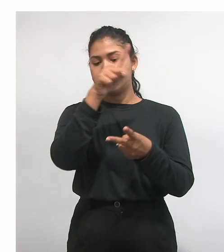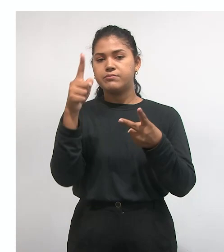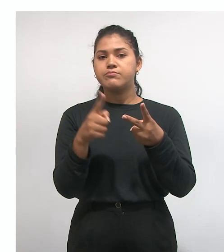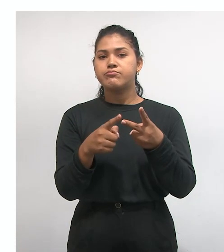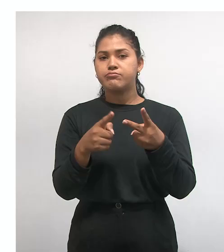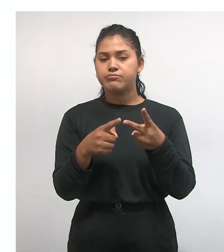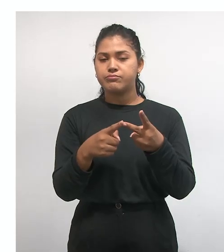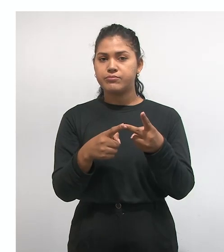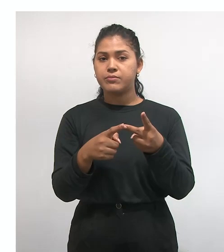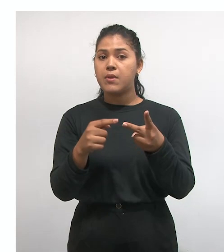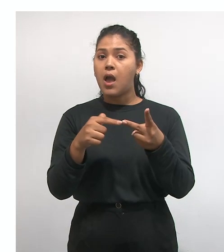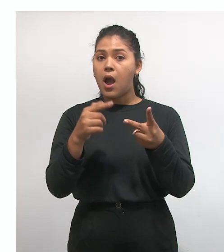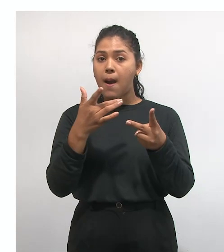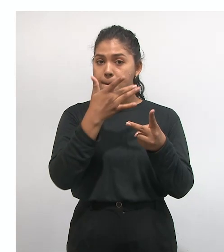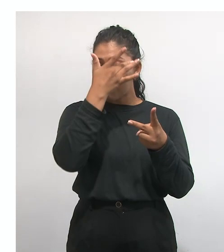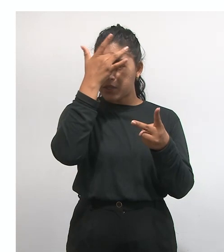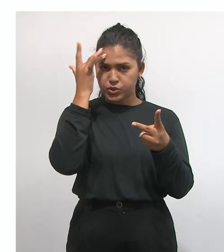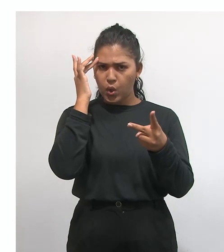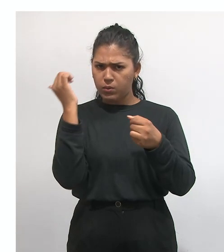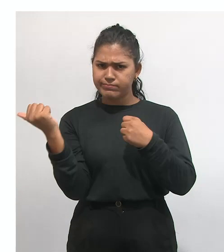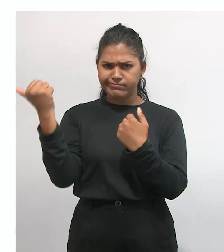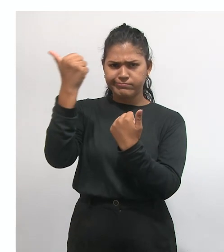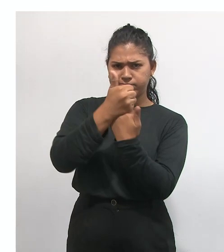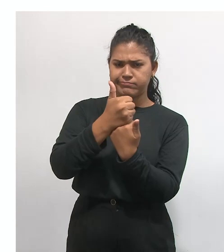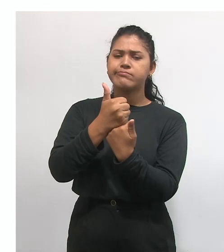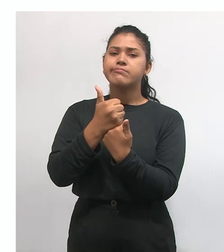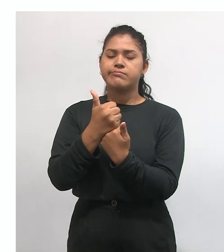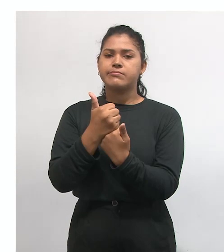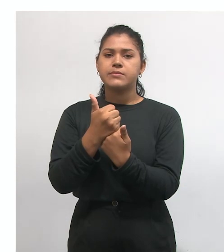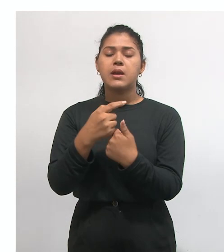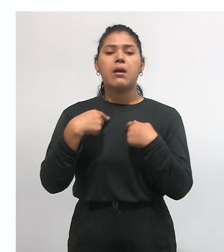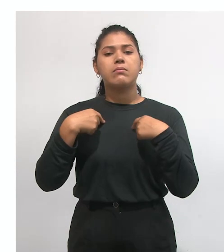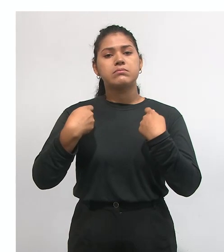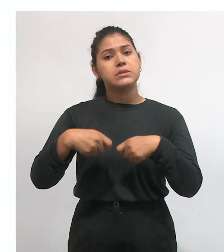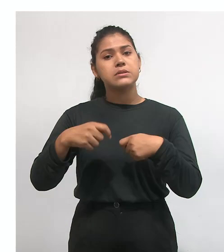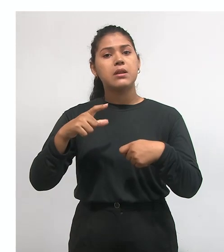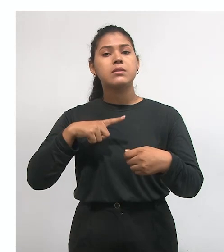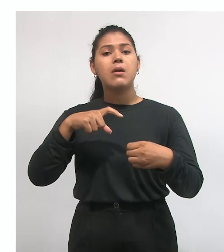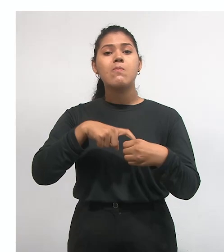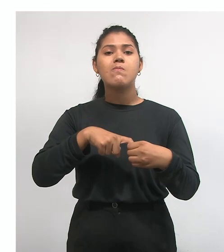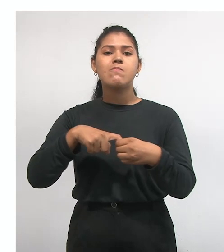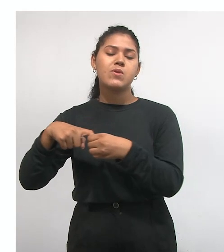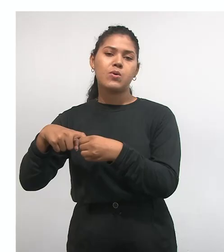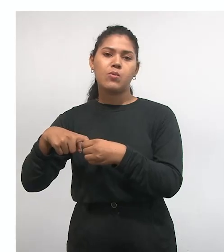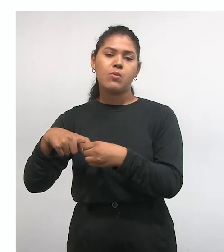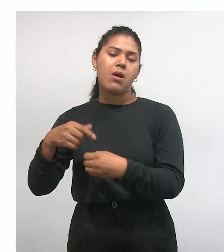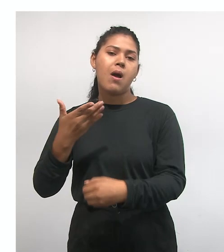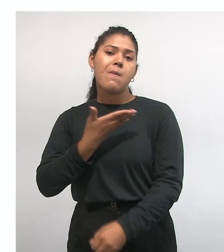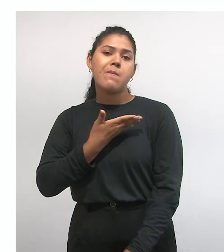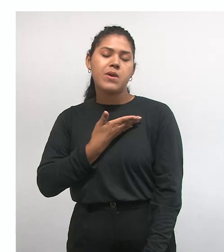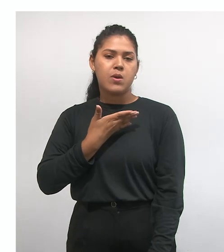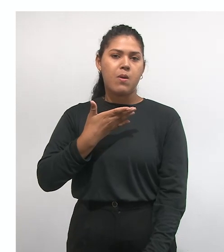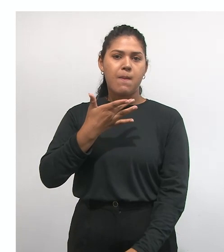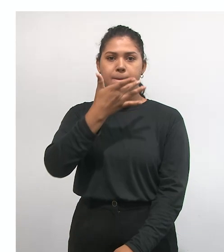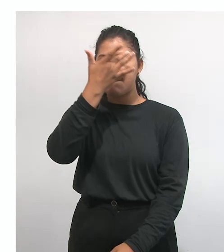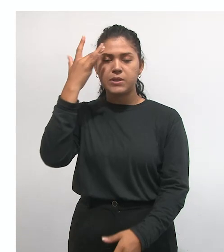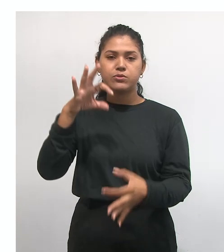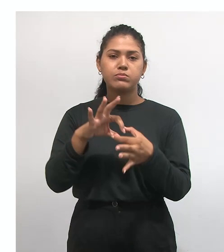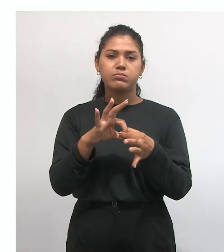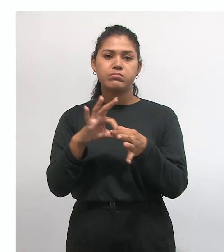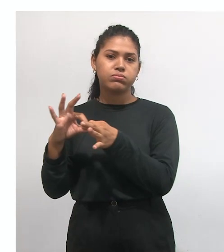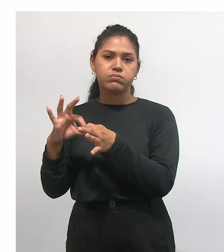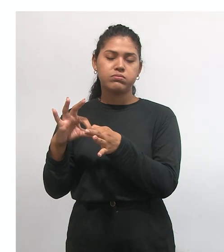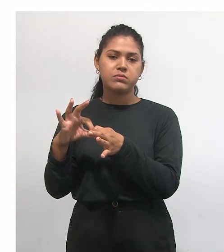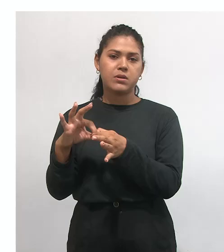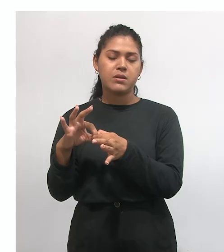a vinculação do terceiro, né? Ou seja, a lei não permite que seja feita a cobrança de um terceiro que não